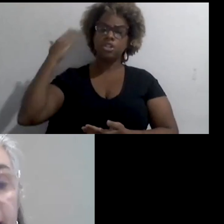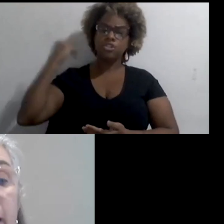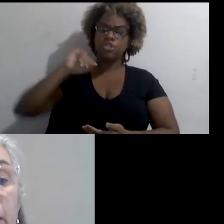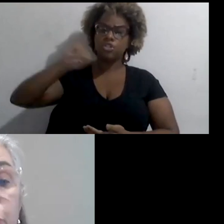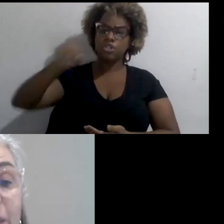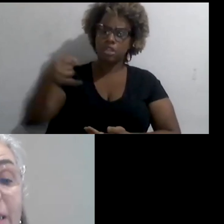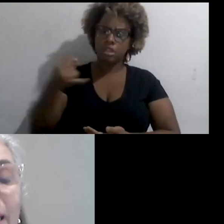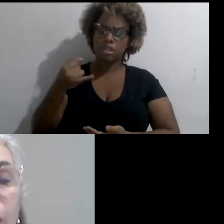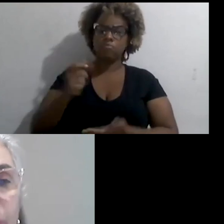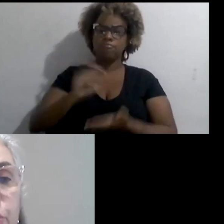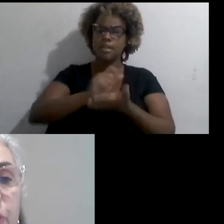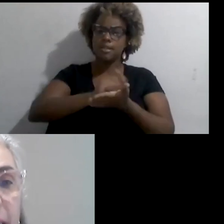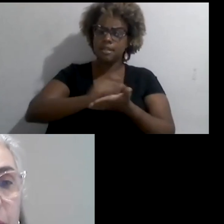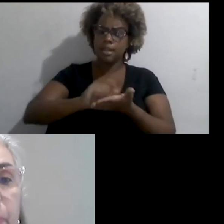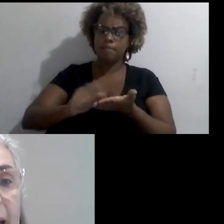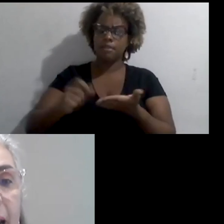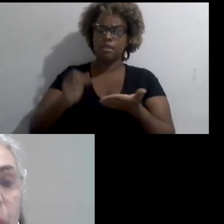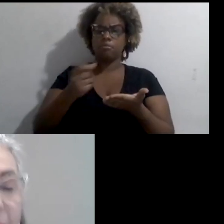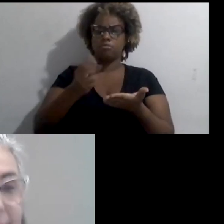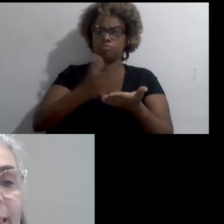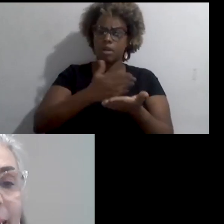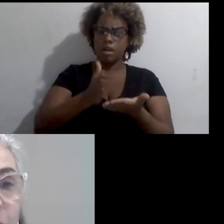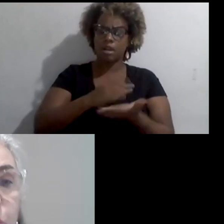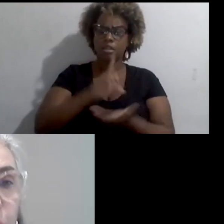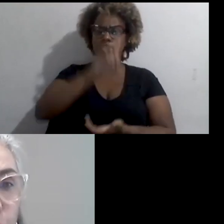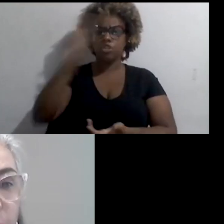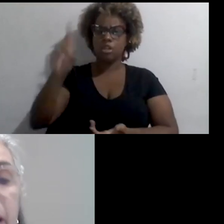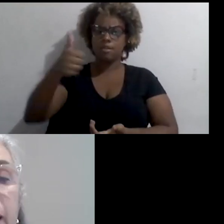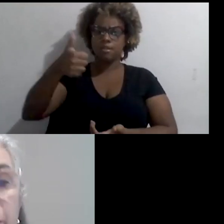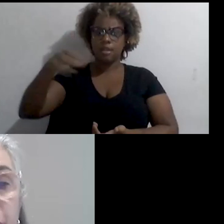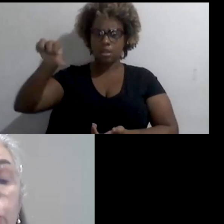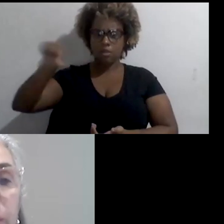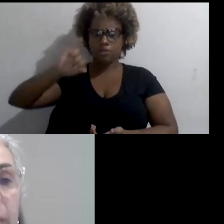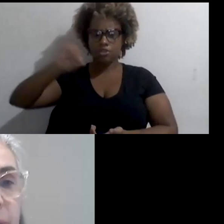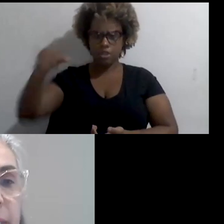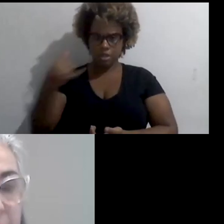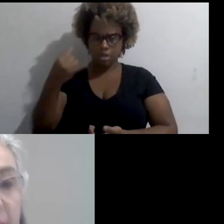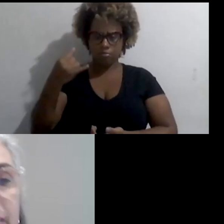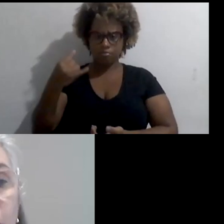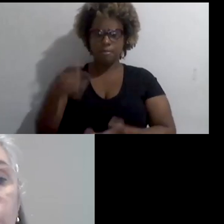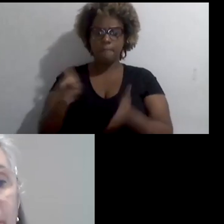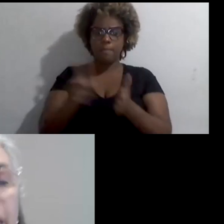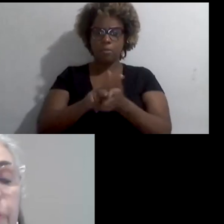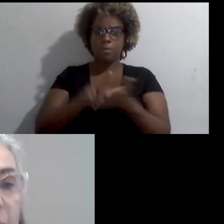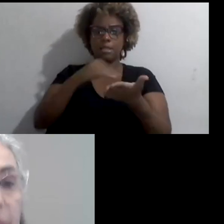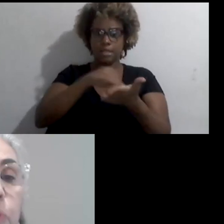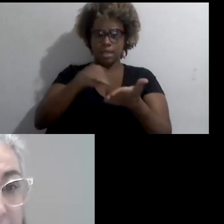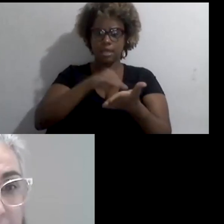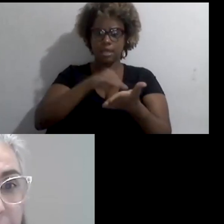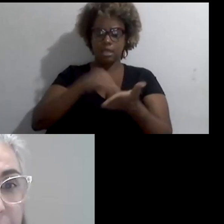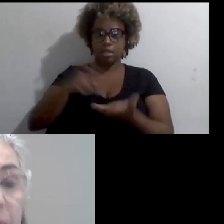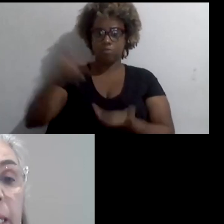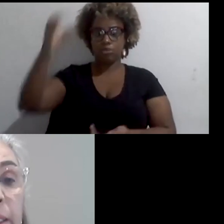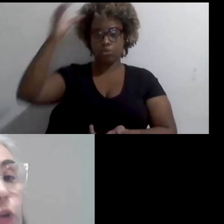carta no dia 19 de janeiro para a Secretaria de Cultura, que tinha total ciência, assim como também a Funarte e o